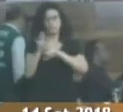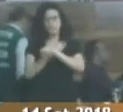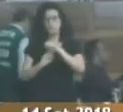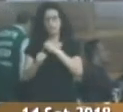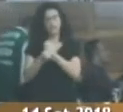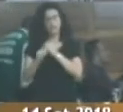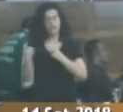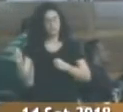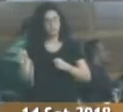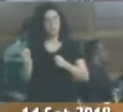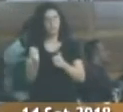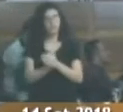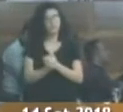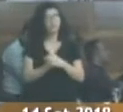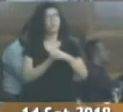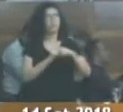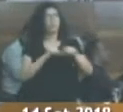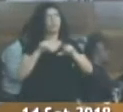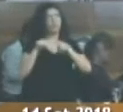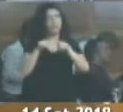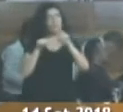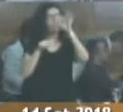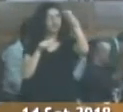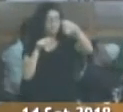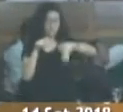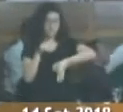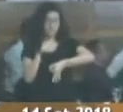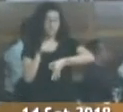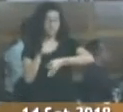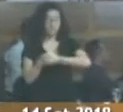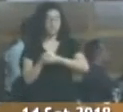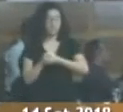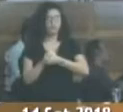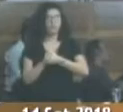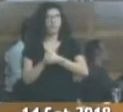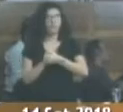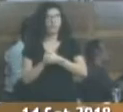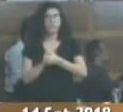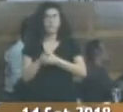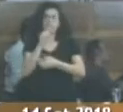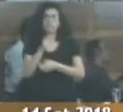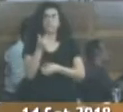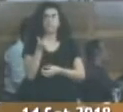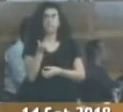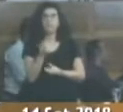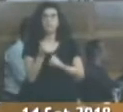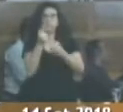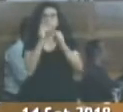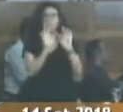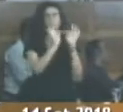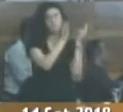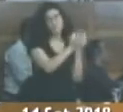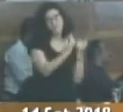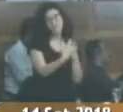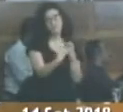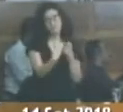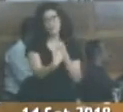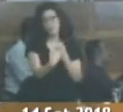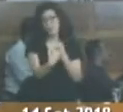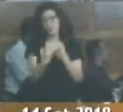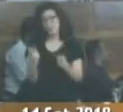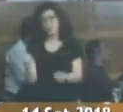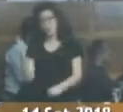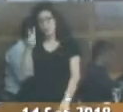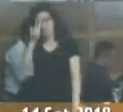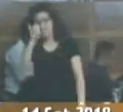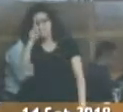que é ecologicamente correta e está sendo uma grande fonte de renda, porque a demanda pela vieira é muito